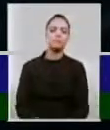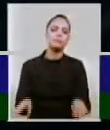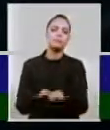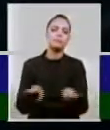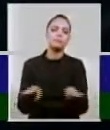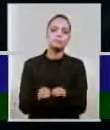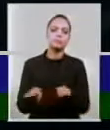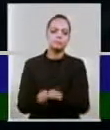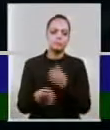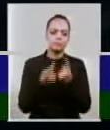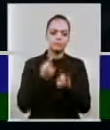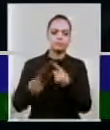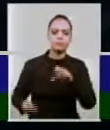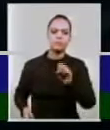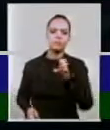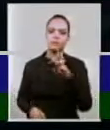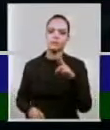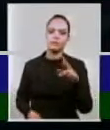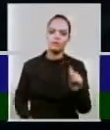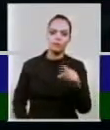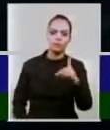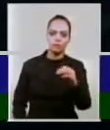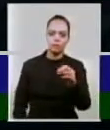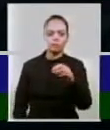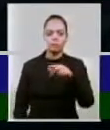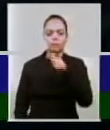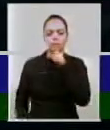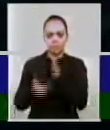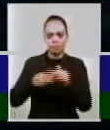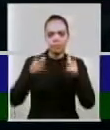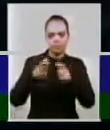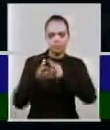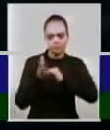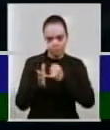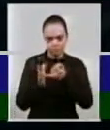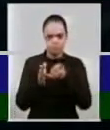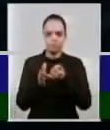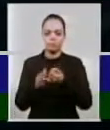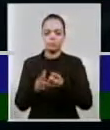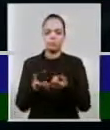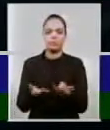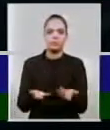Também na Avenida Serra do Mar, ao longo de toda a sua via, no bairro São Jorge.